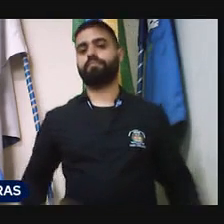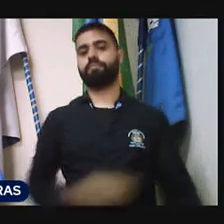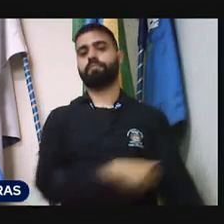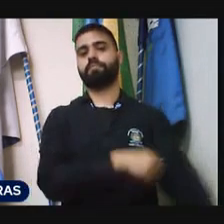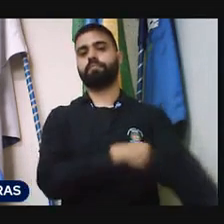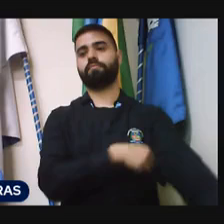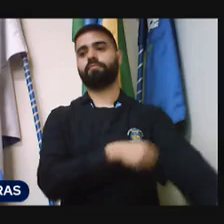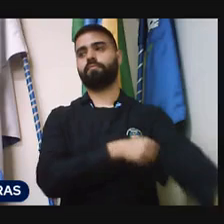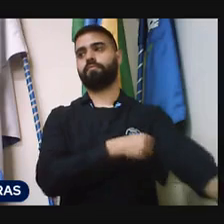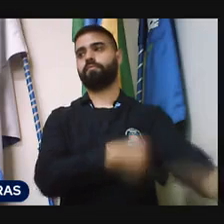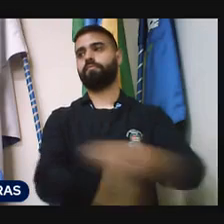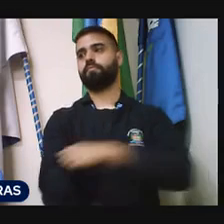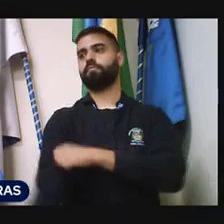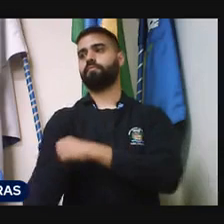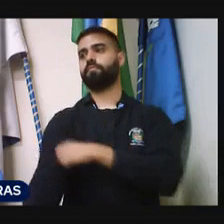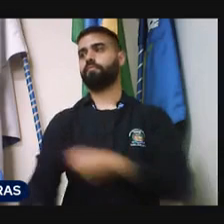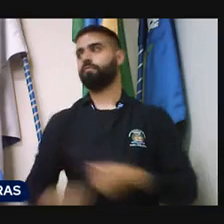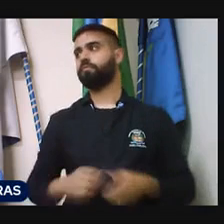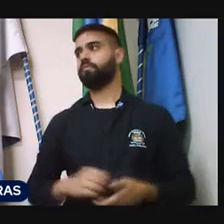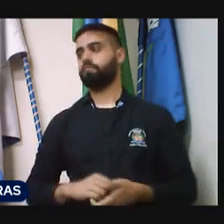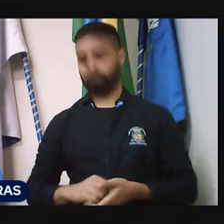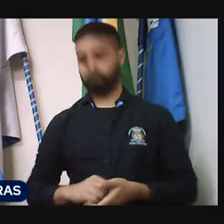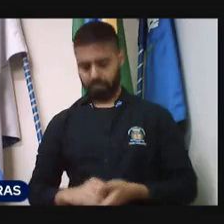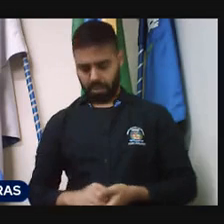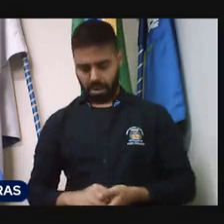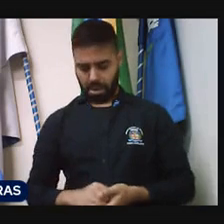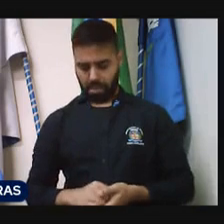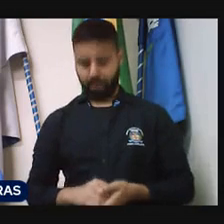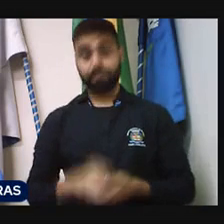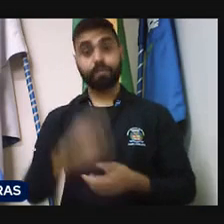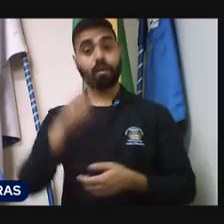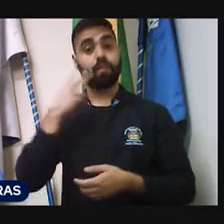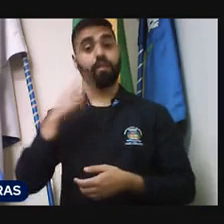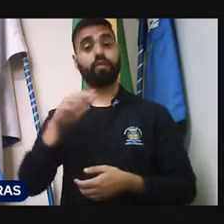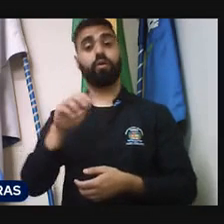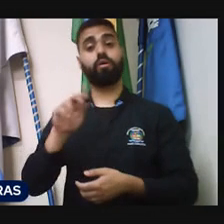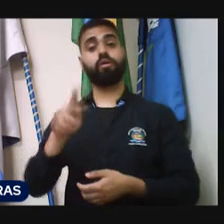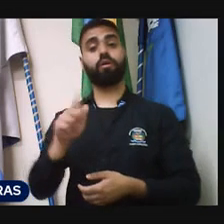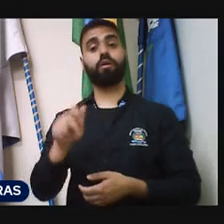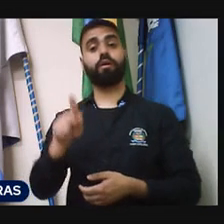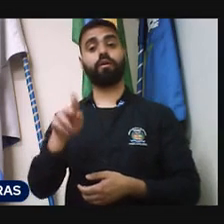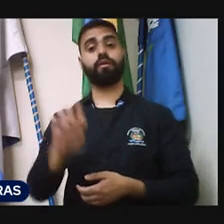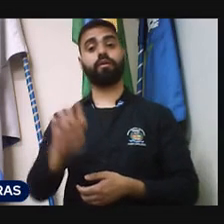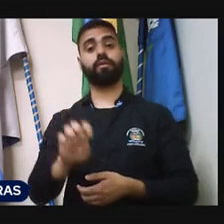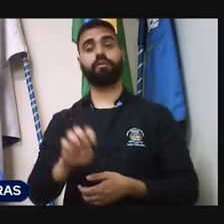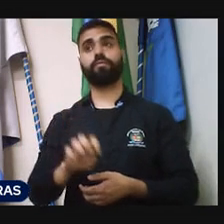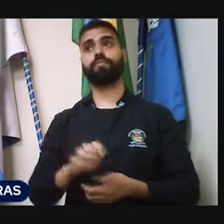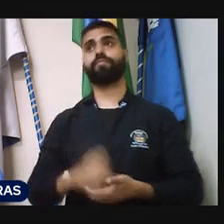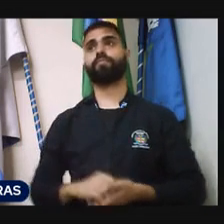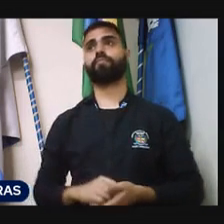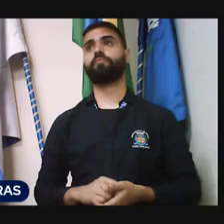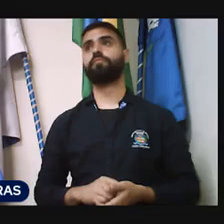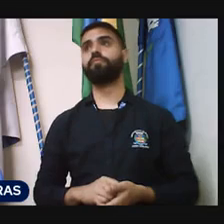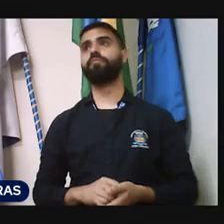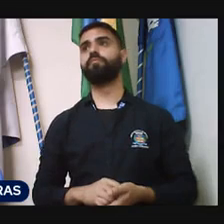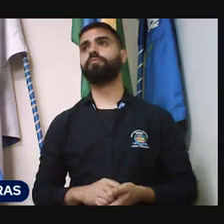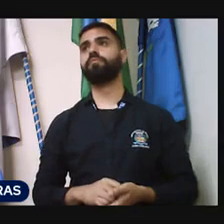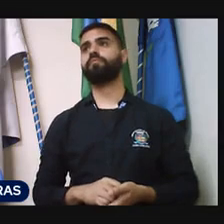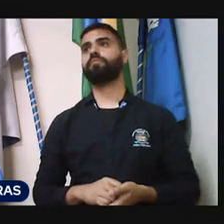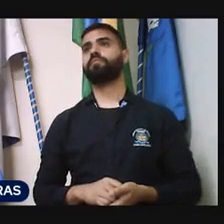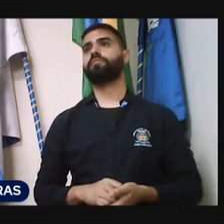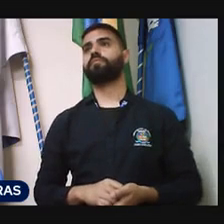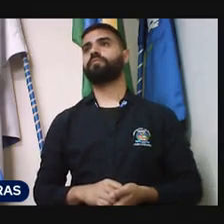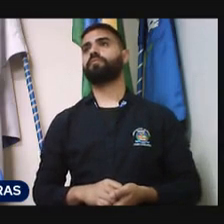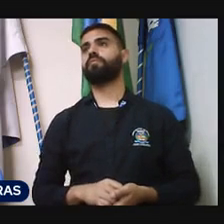se ele disse o presidente da Câmara Municipal Vereador José Reinaldo Alves Barros o vereador Eduardo hanke essa subscreve nos atribuições legais na forma